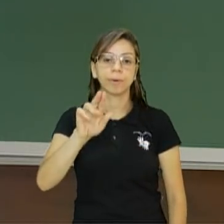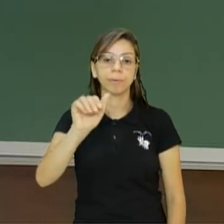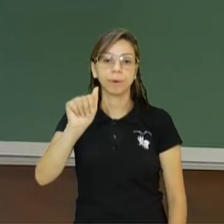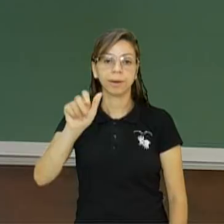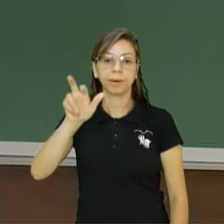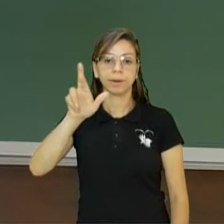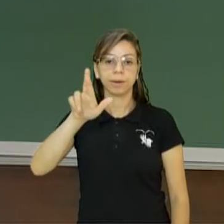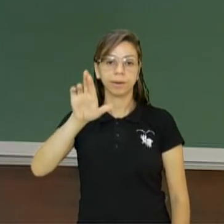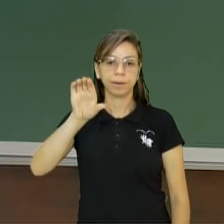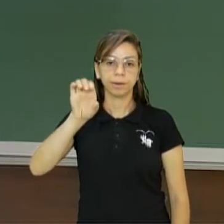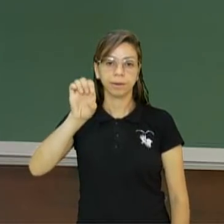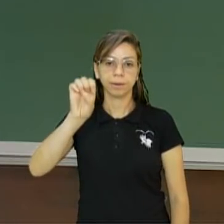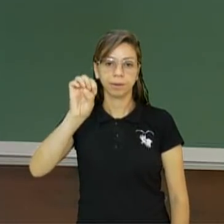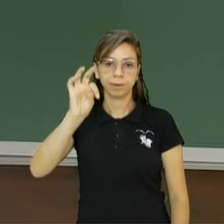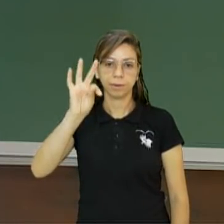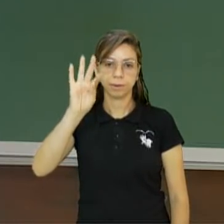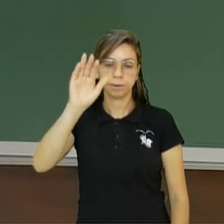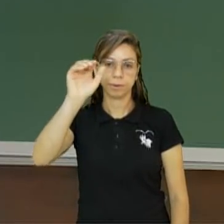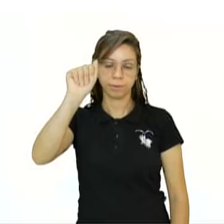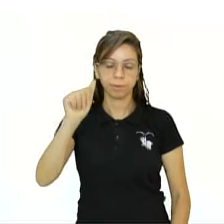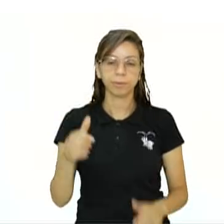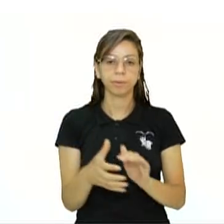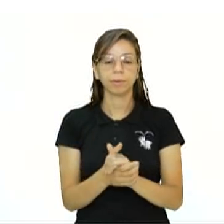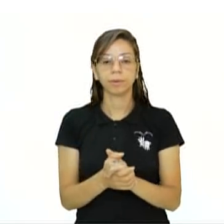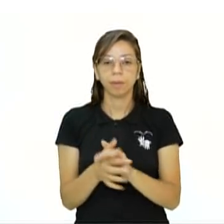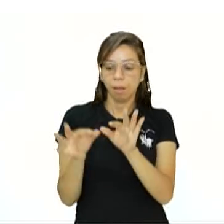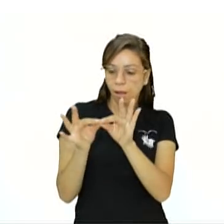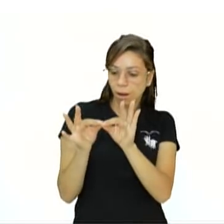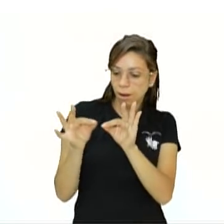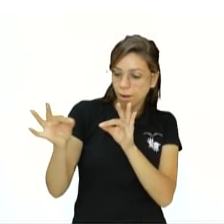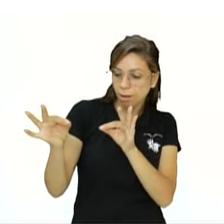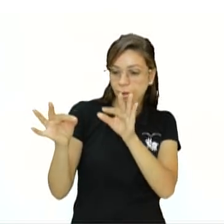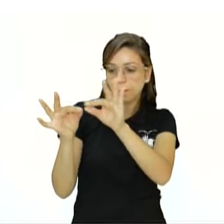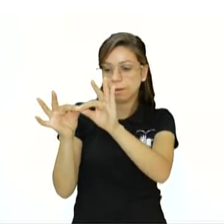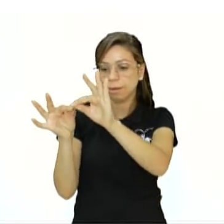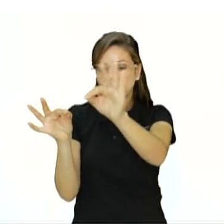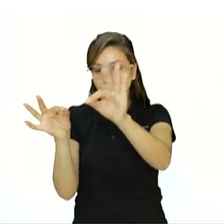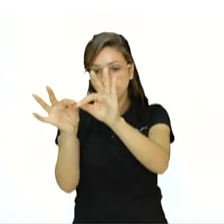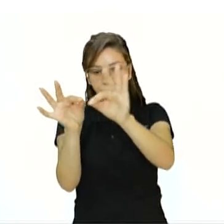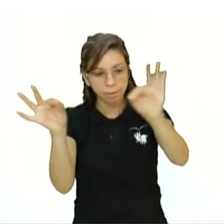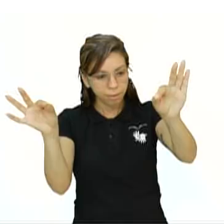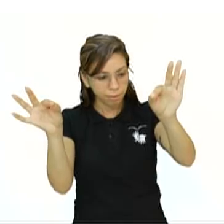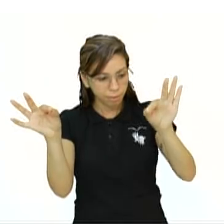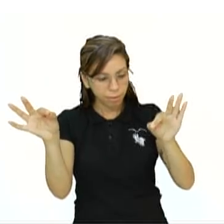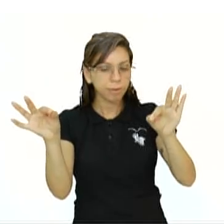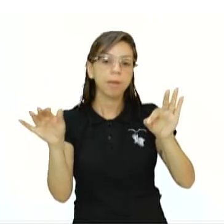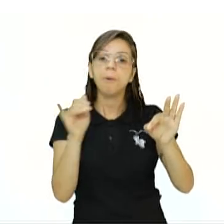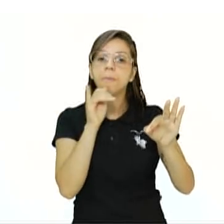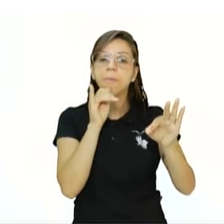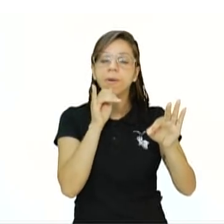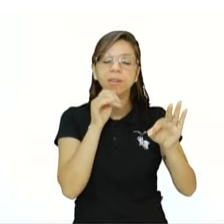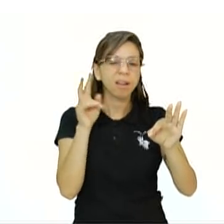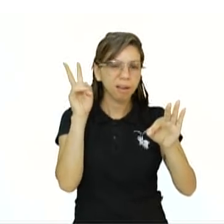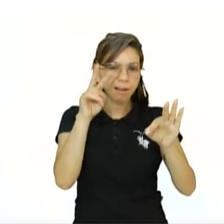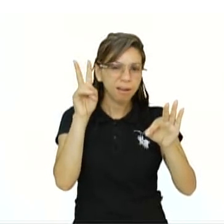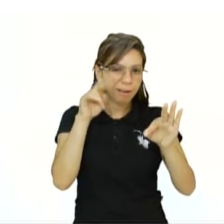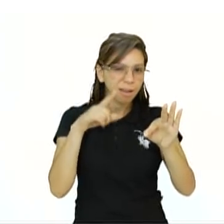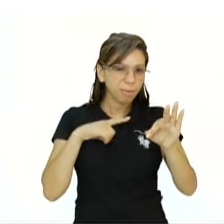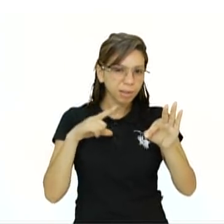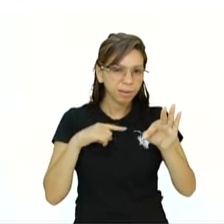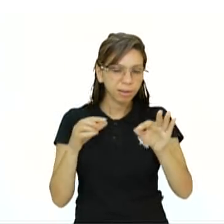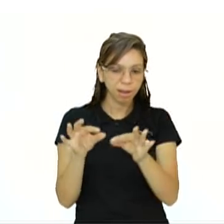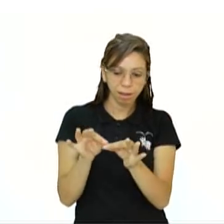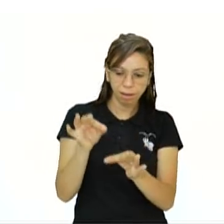arestas. Então, todo o contorno, toda a linha, todo o palitinho que nós usamos na construção dos